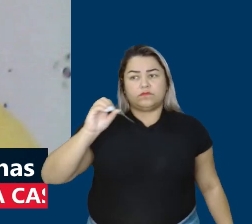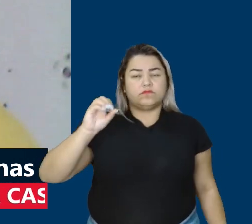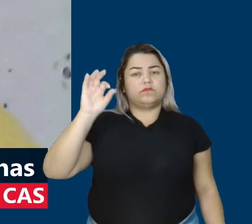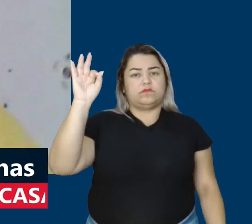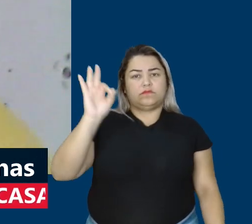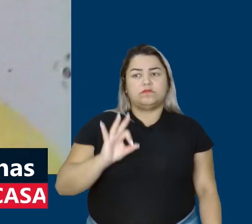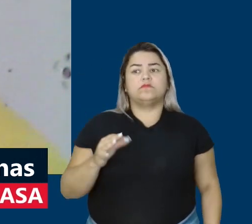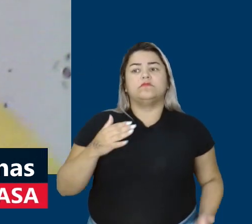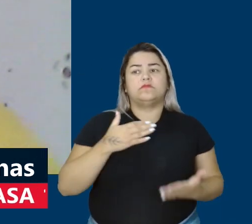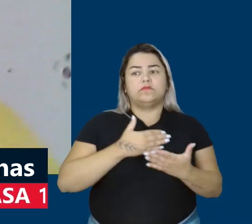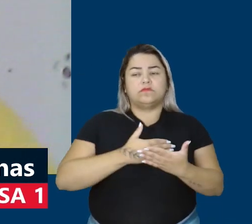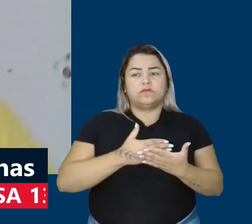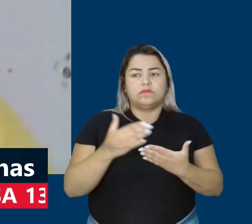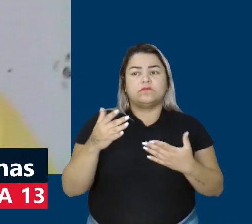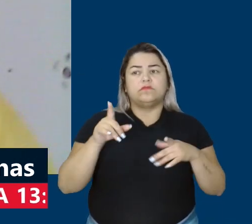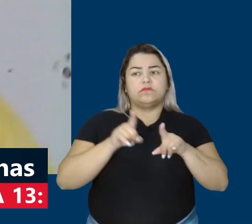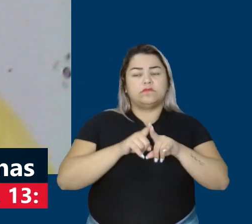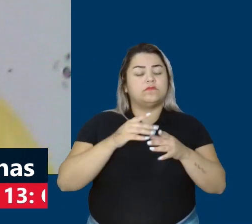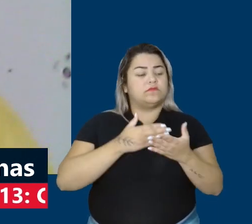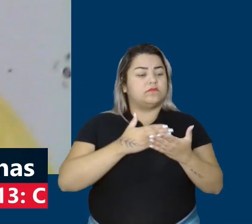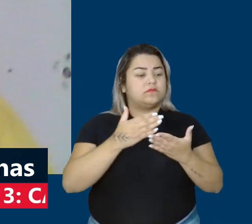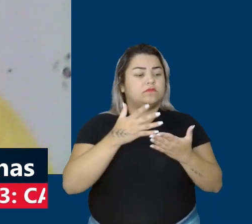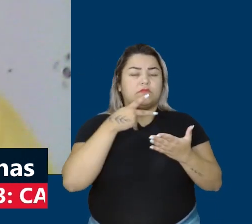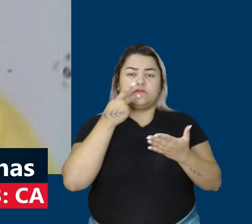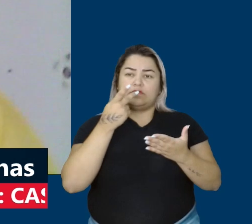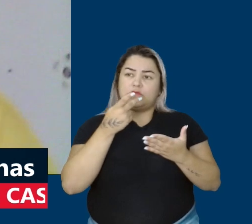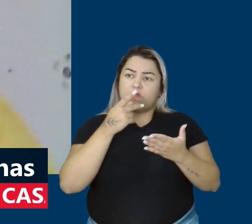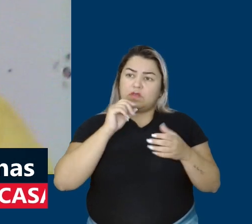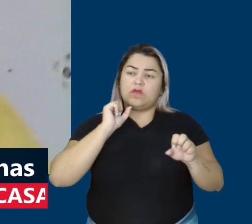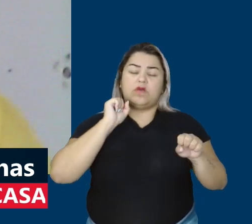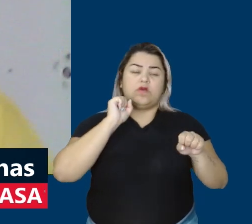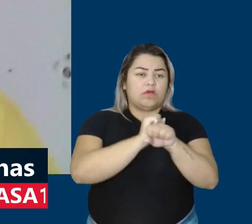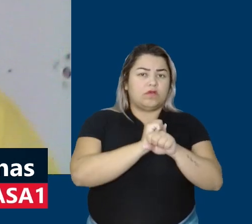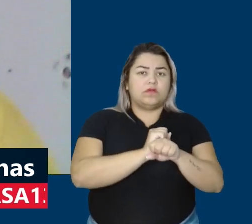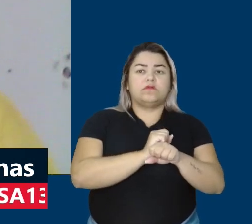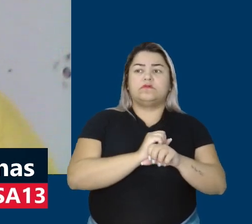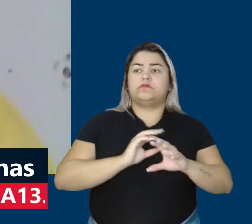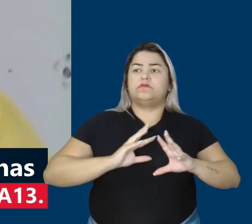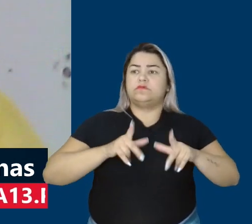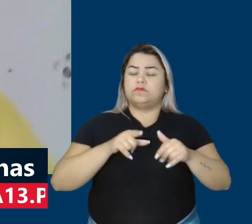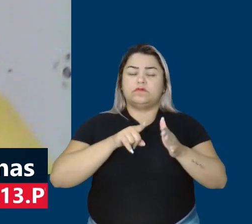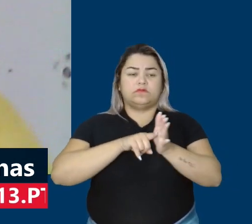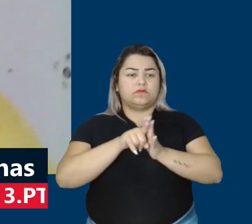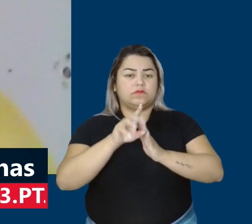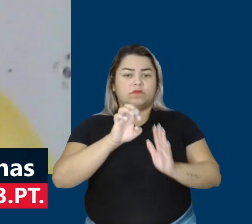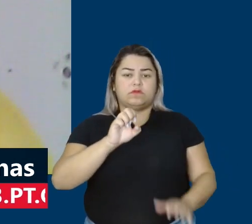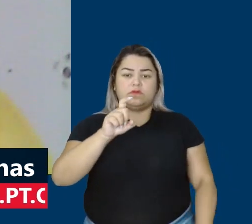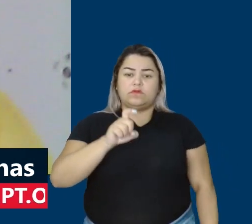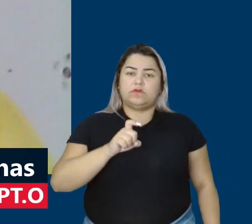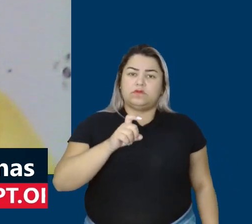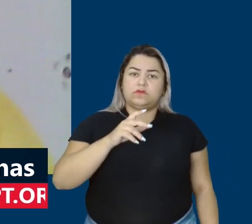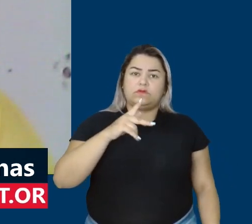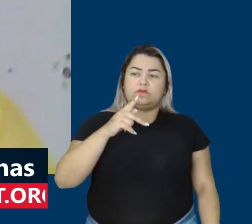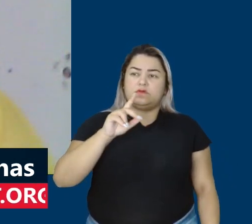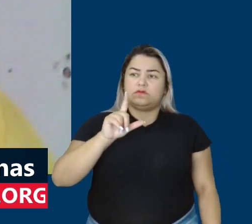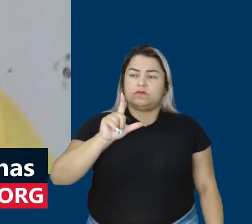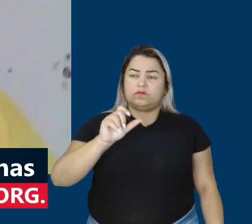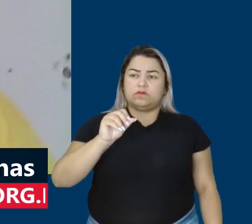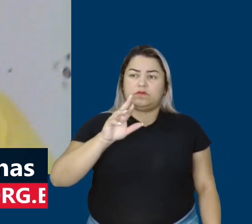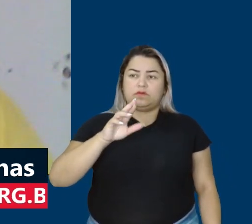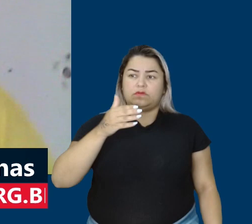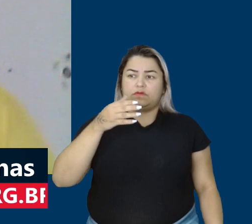gente começa a iniciar e dizer um basta a tanta exploração, né, na